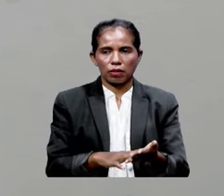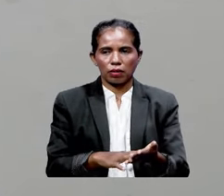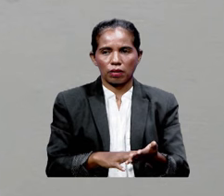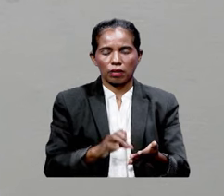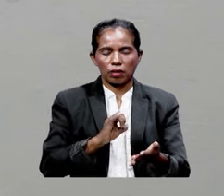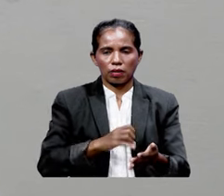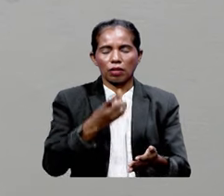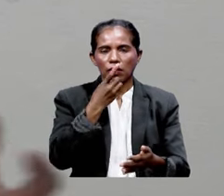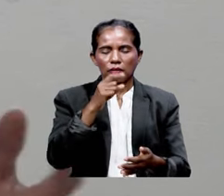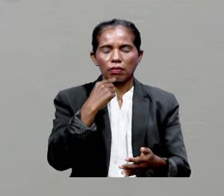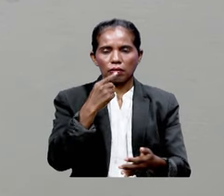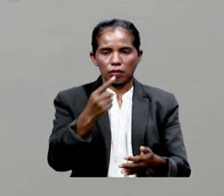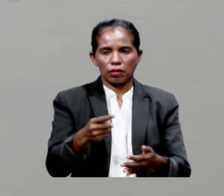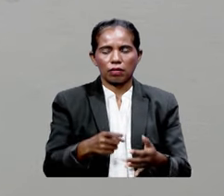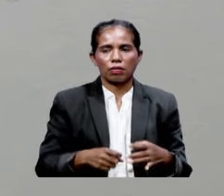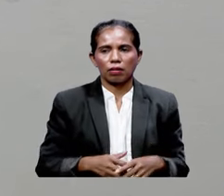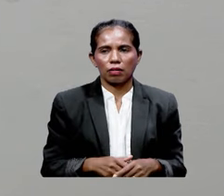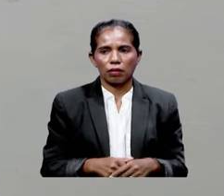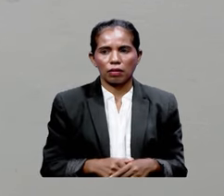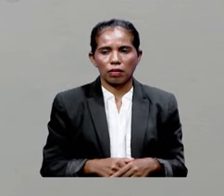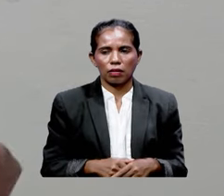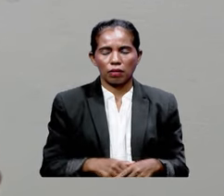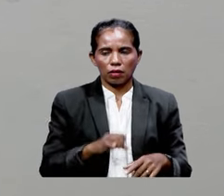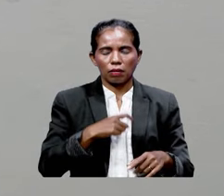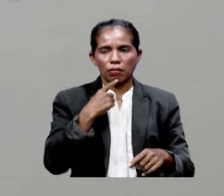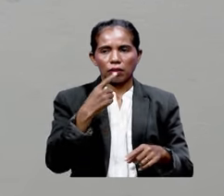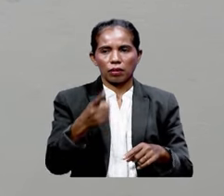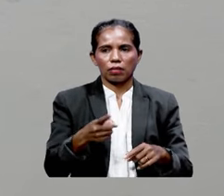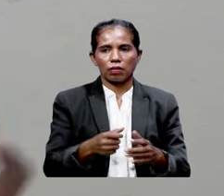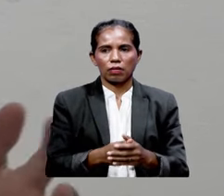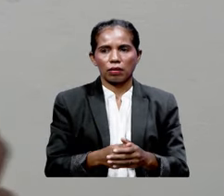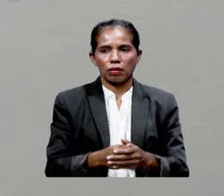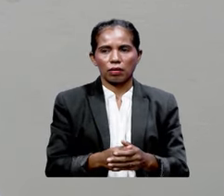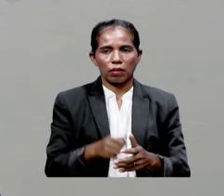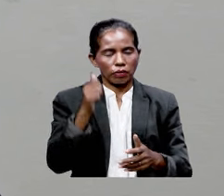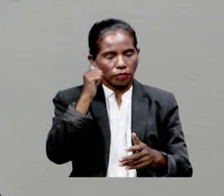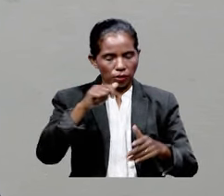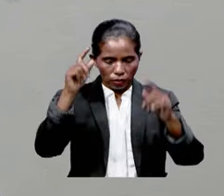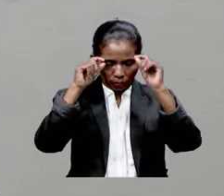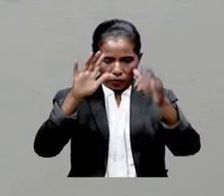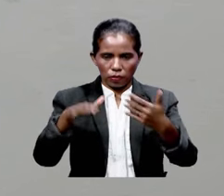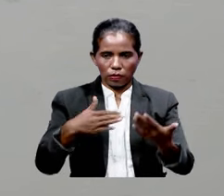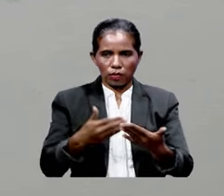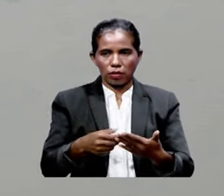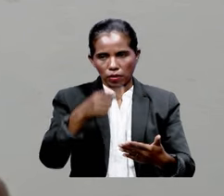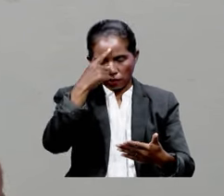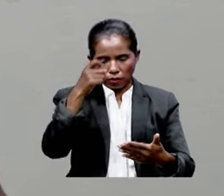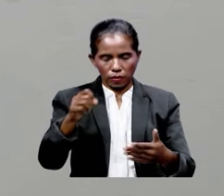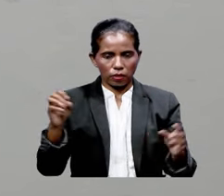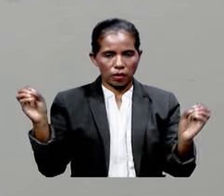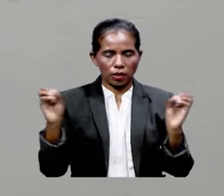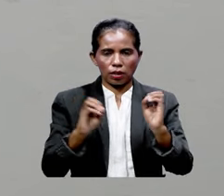de publicamente how yane how le dian kat ne insultu ba feto timor la ranto tamane la